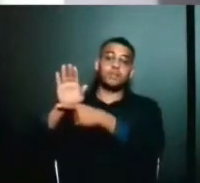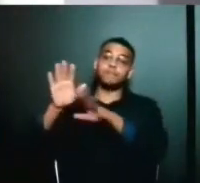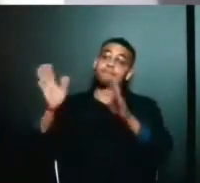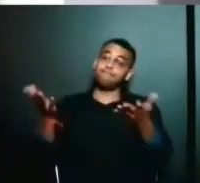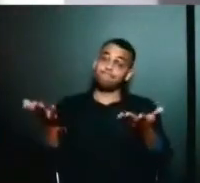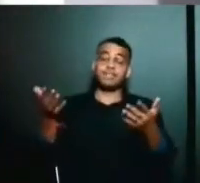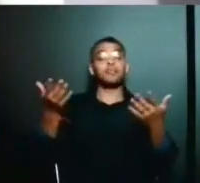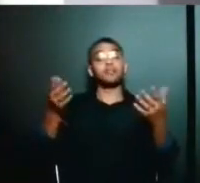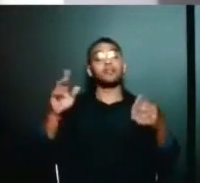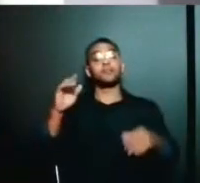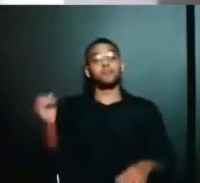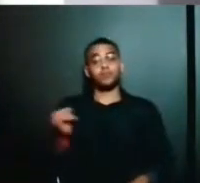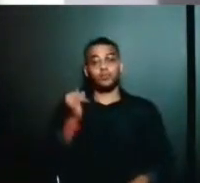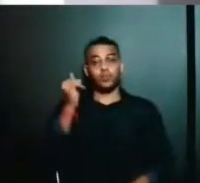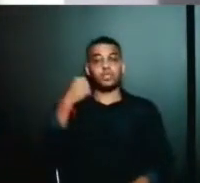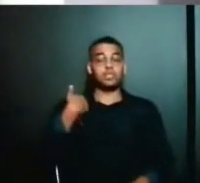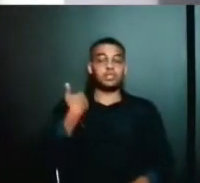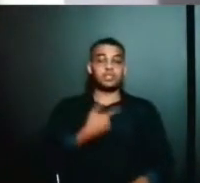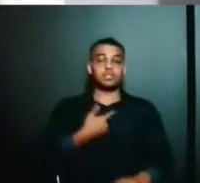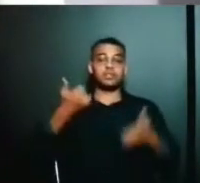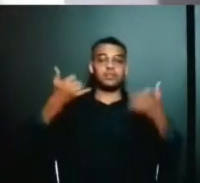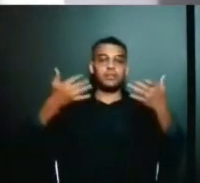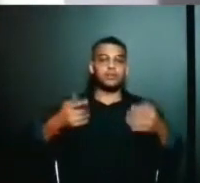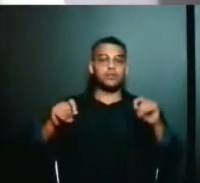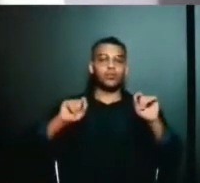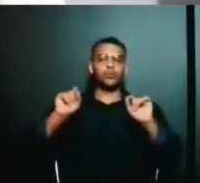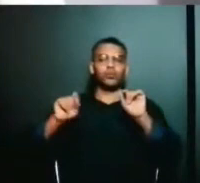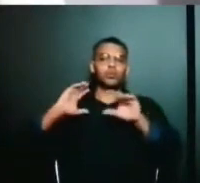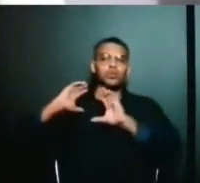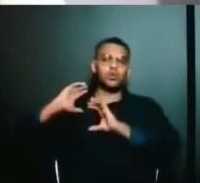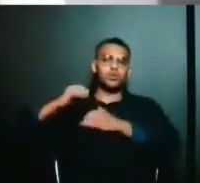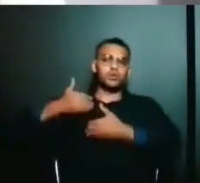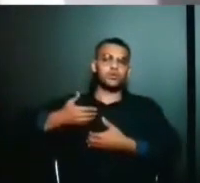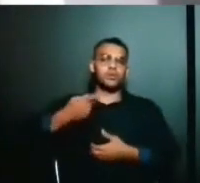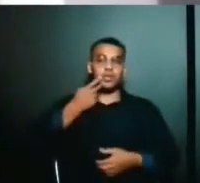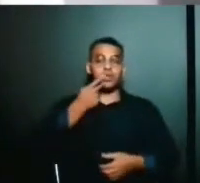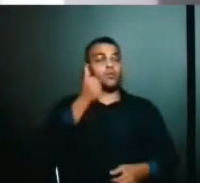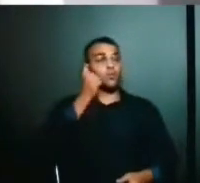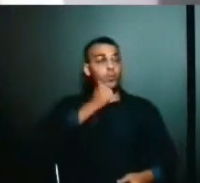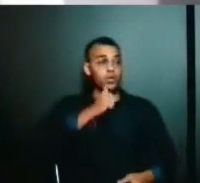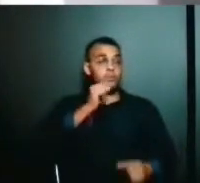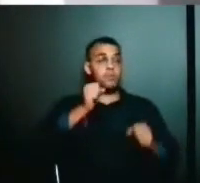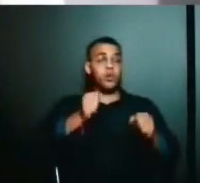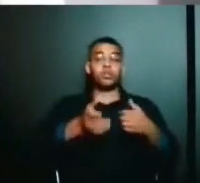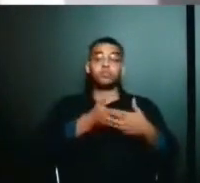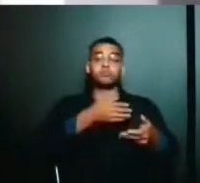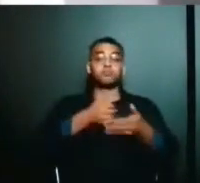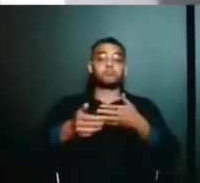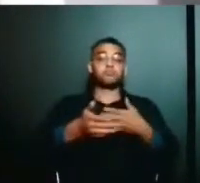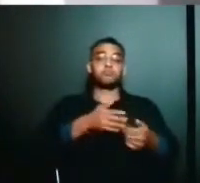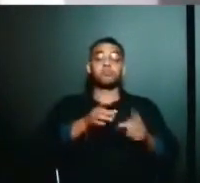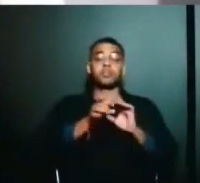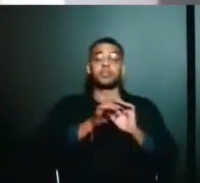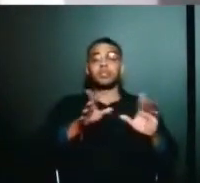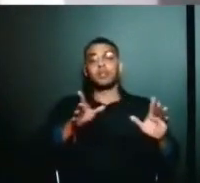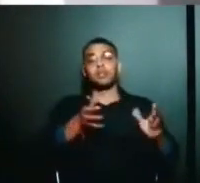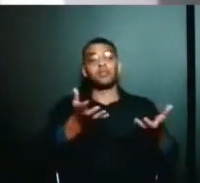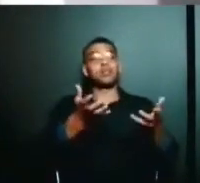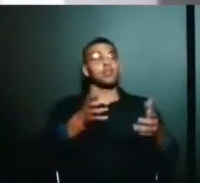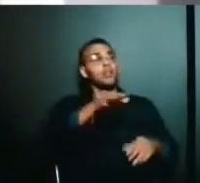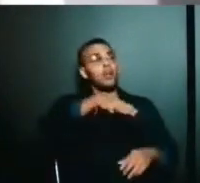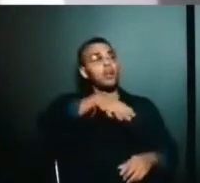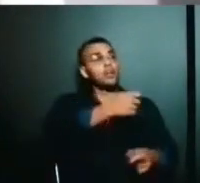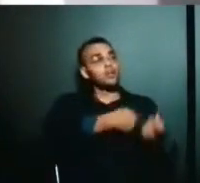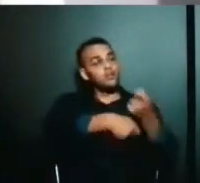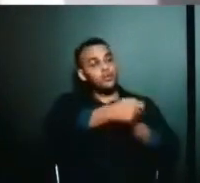é conservadorismo, que a mulher pode estar onde ela quiser estar, se é na economia, na